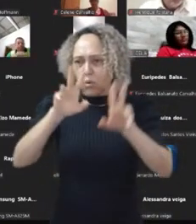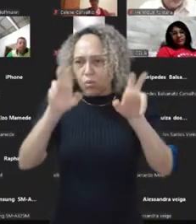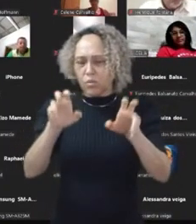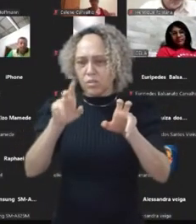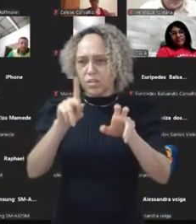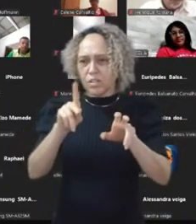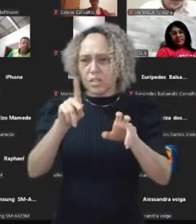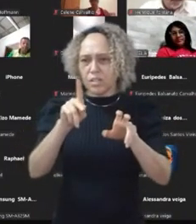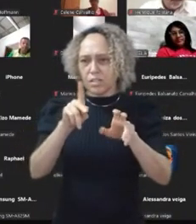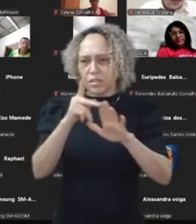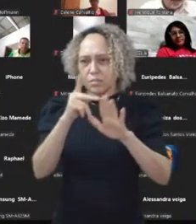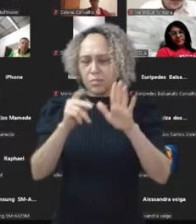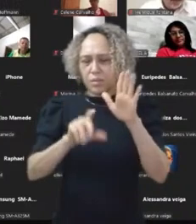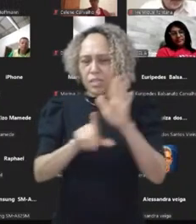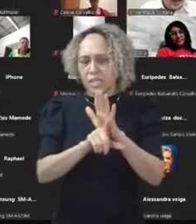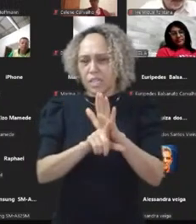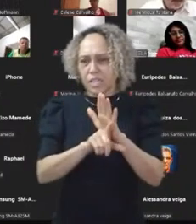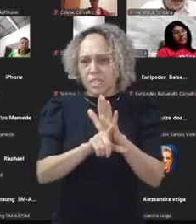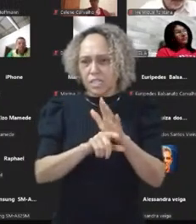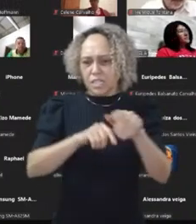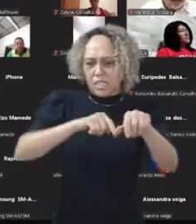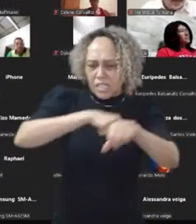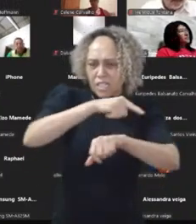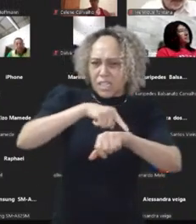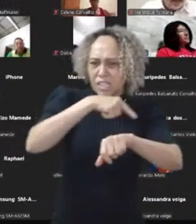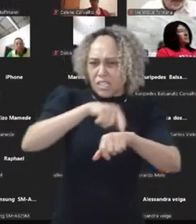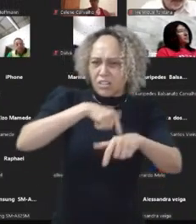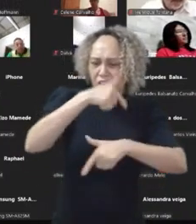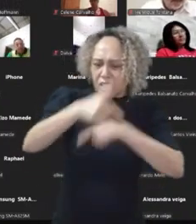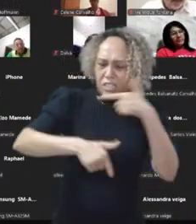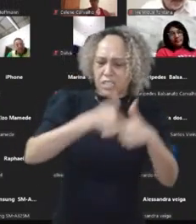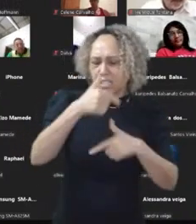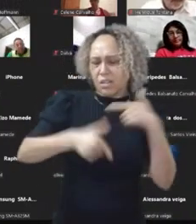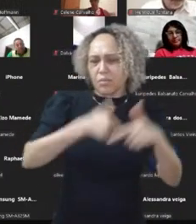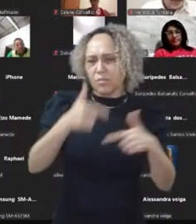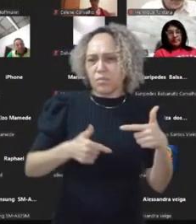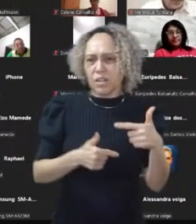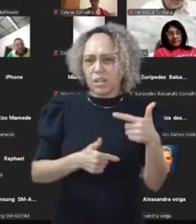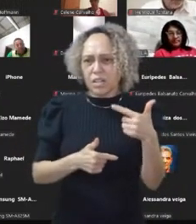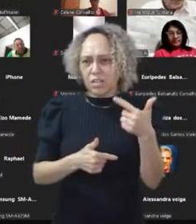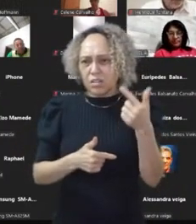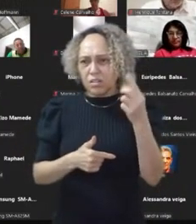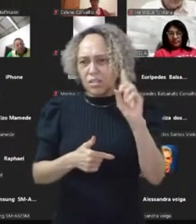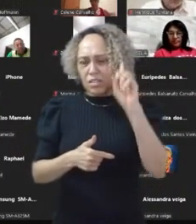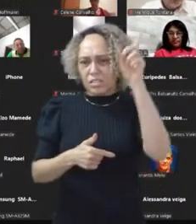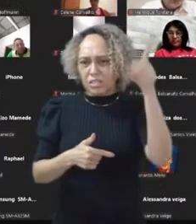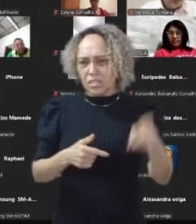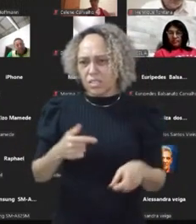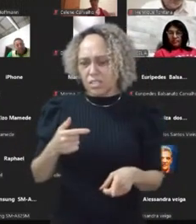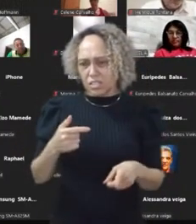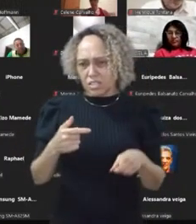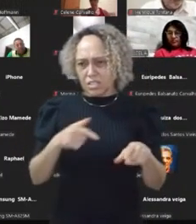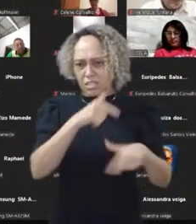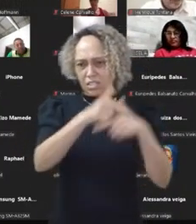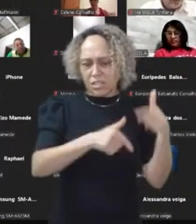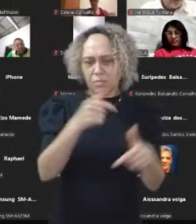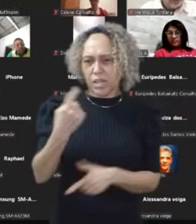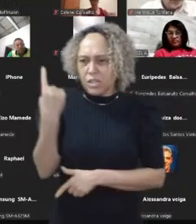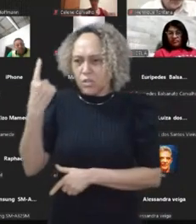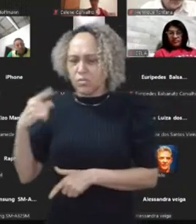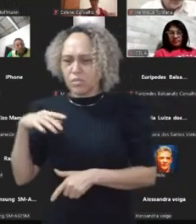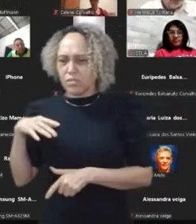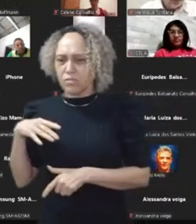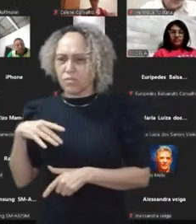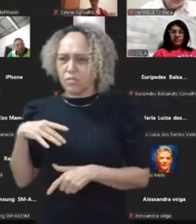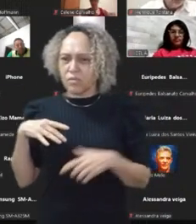um mostrou bastante enfim por mais que eh vá passar ou não vá passar já tá presente na sociedade um debate de jornada de trabalho